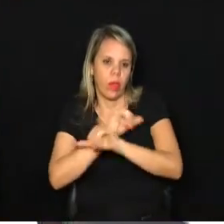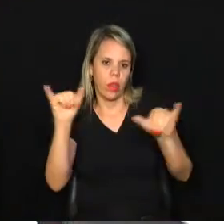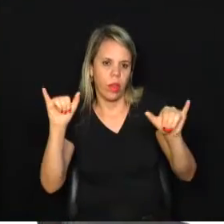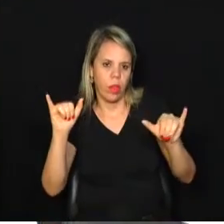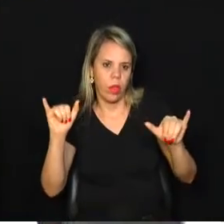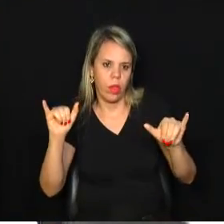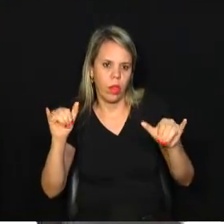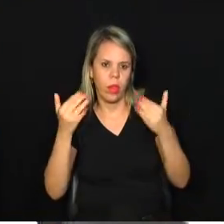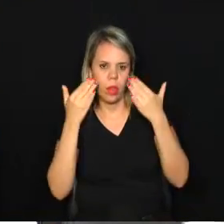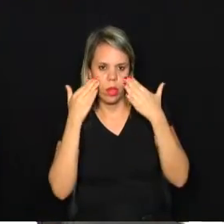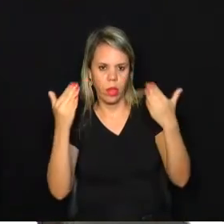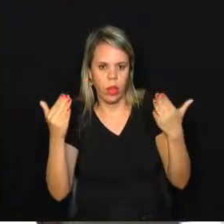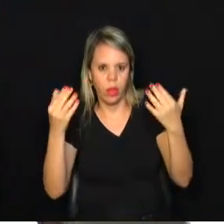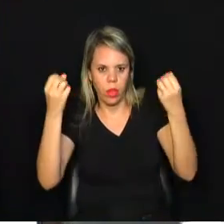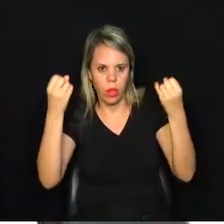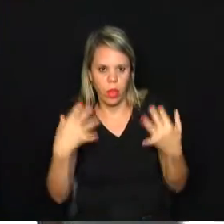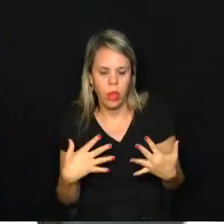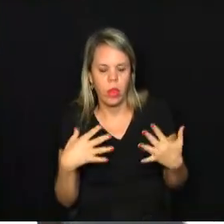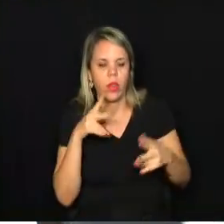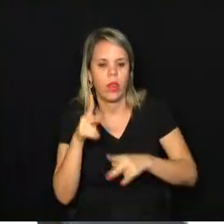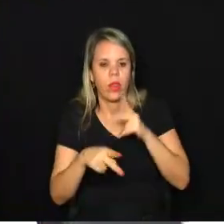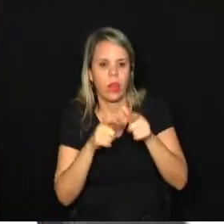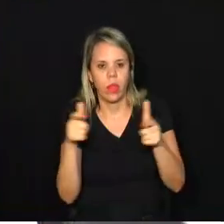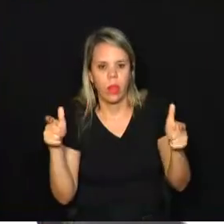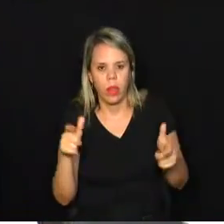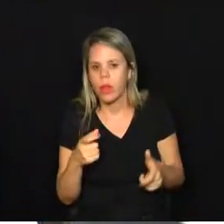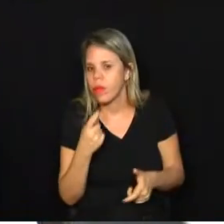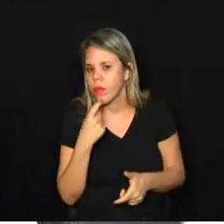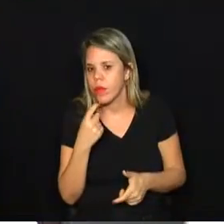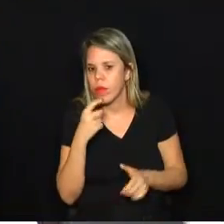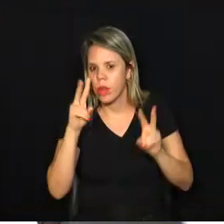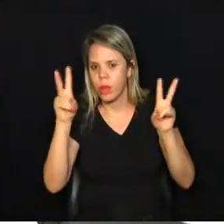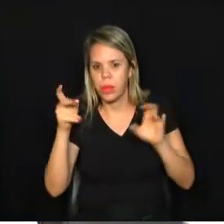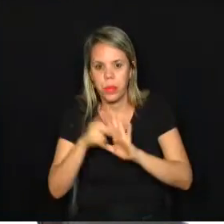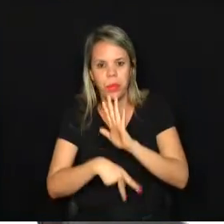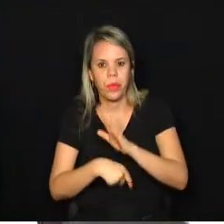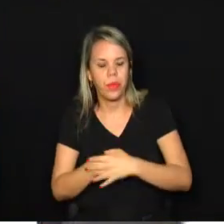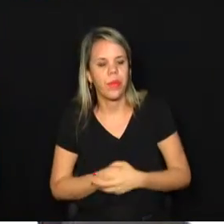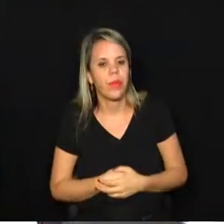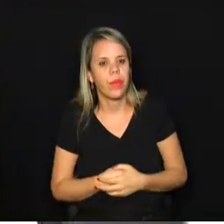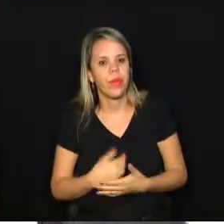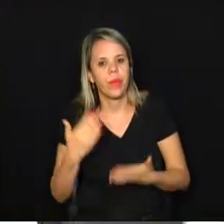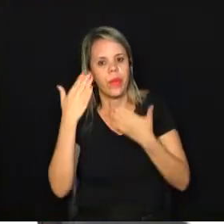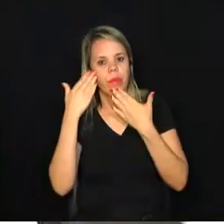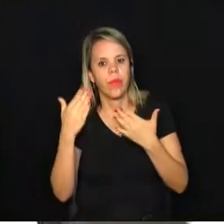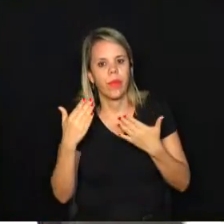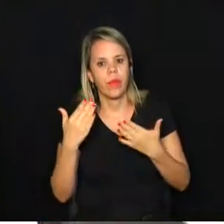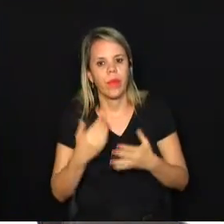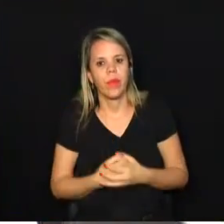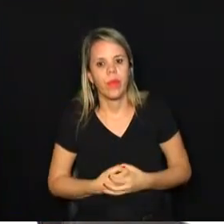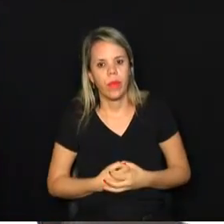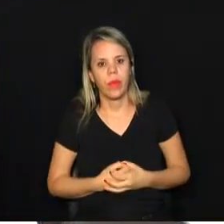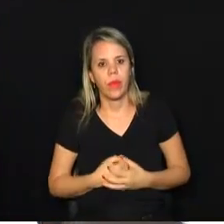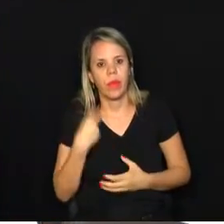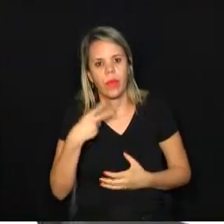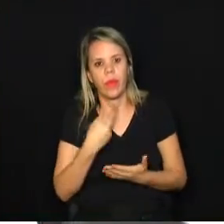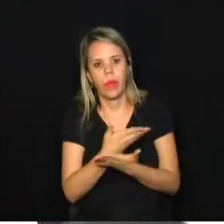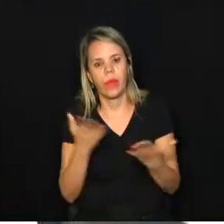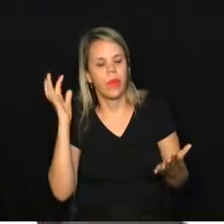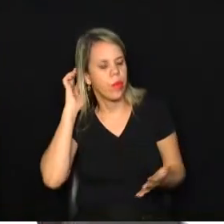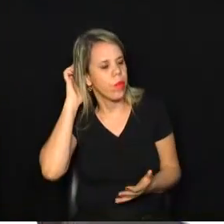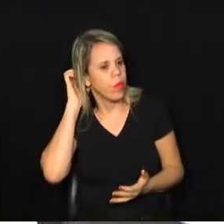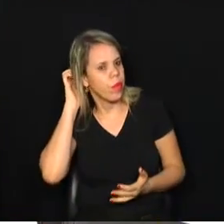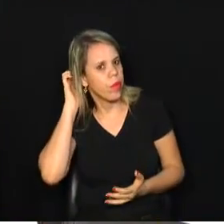dar publicidade à população sobre este projeto. E agradecendo aos vereadores